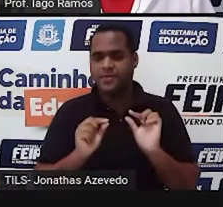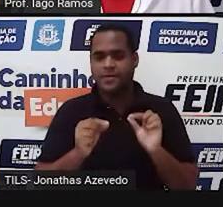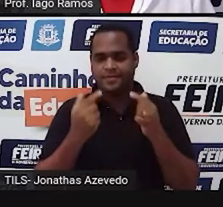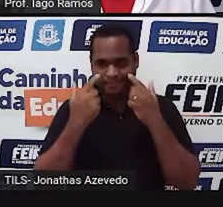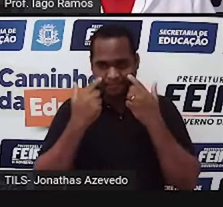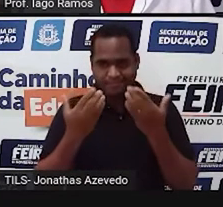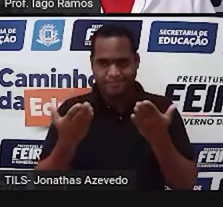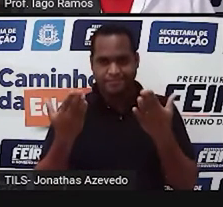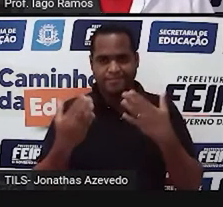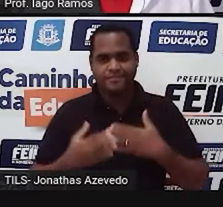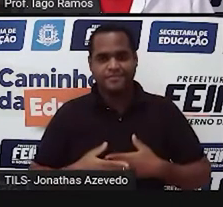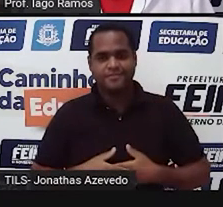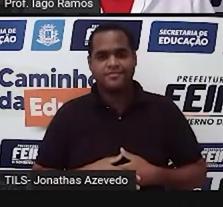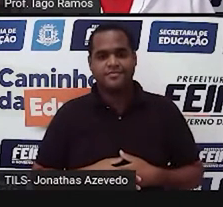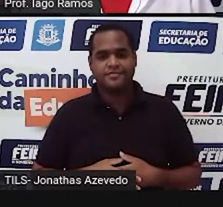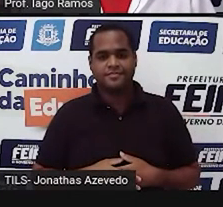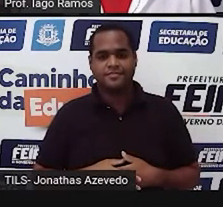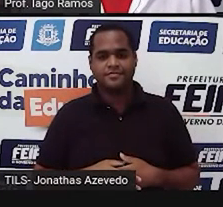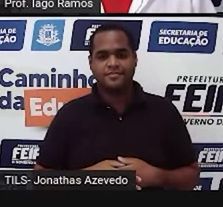ó